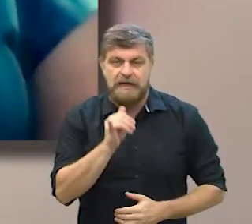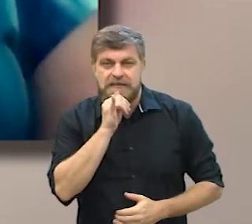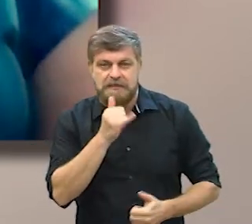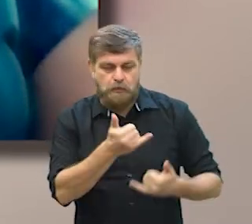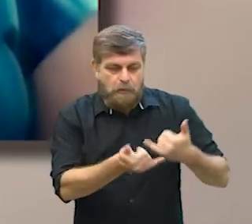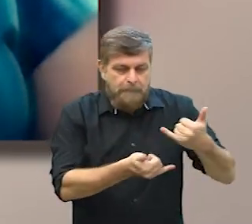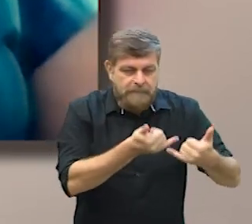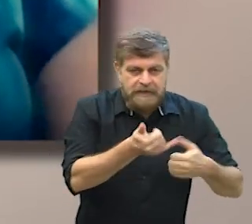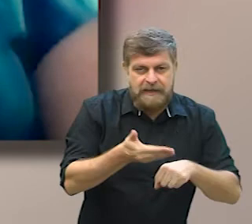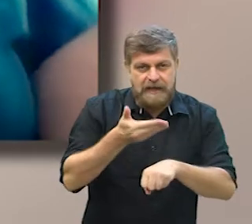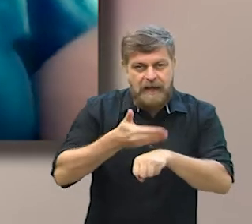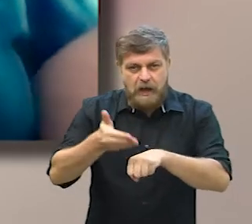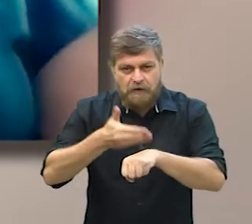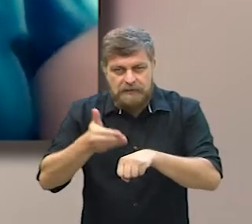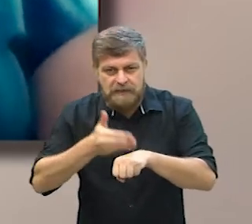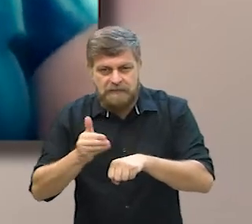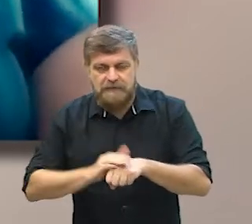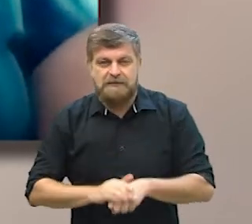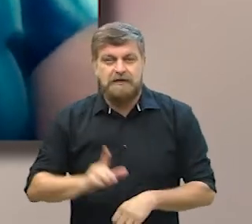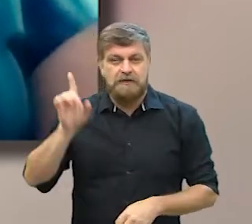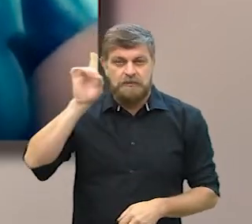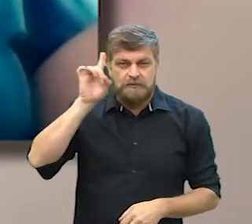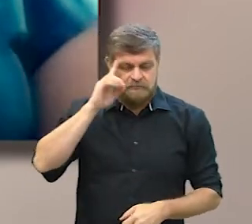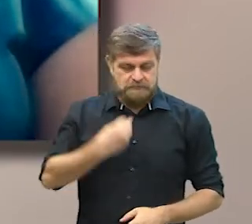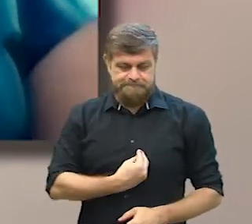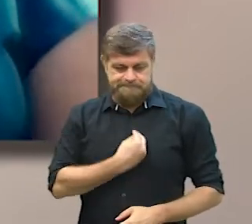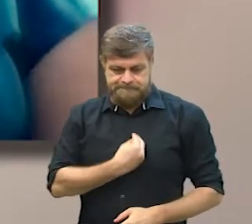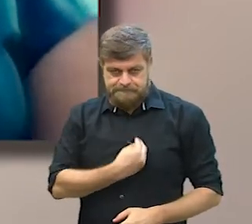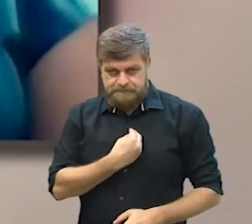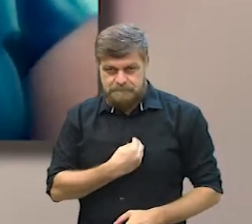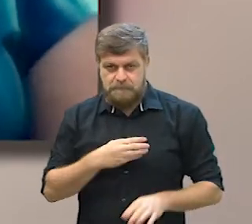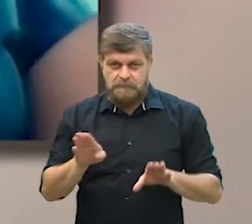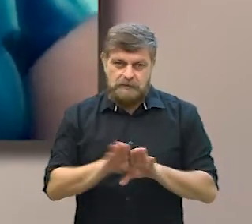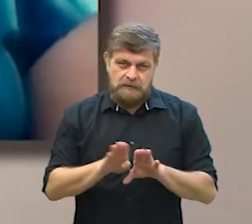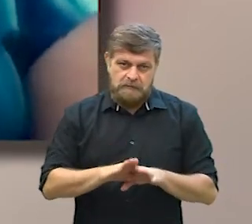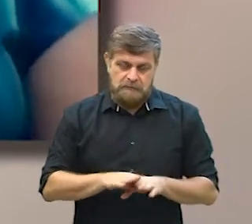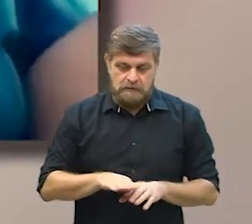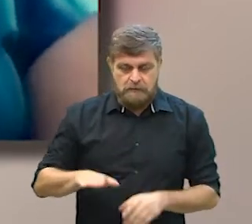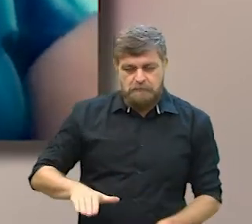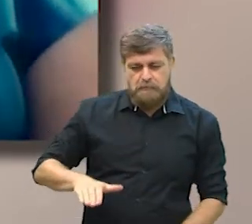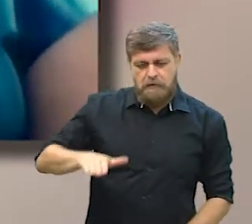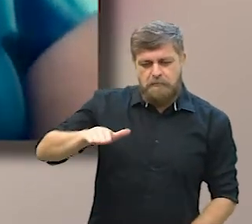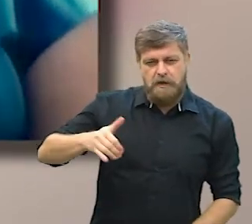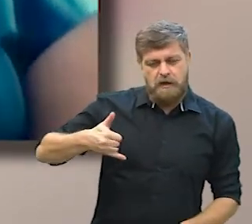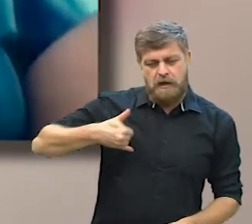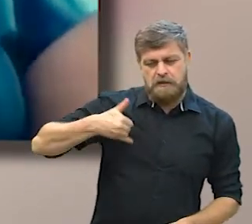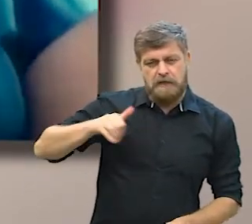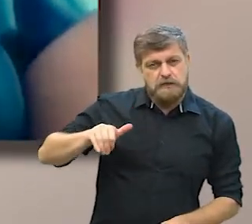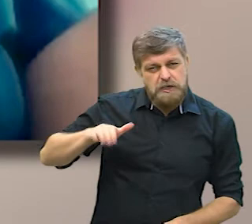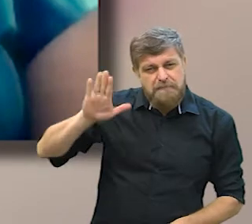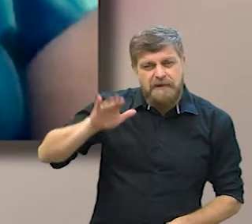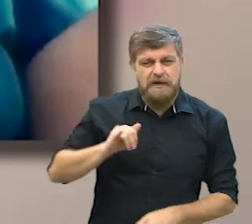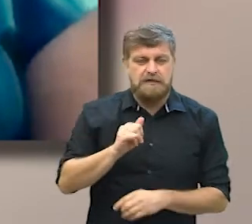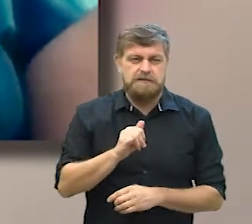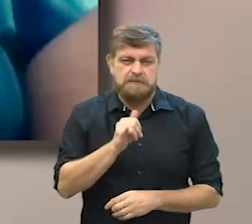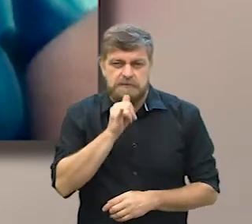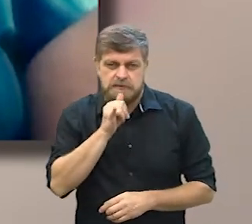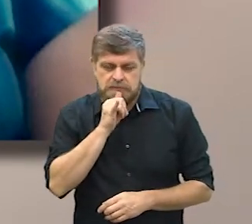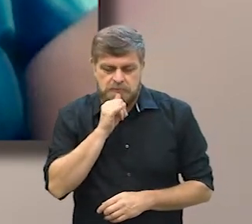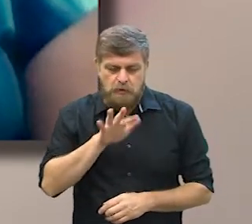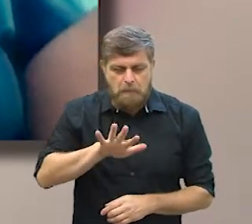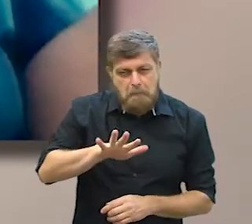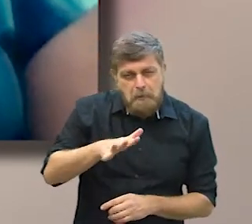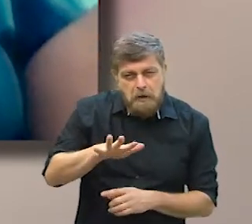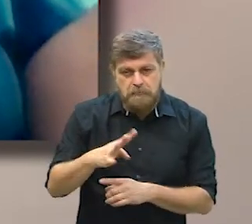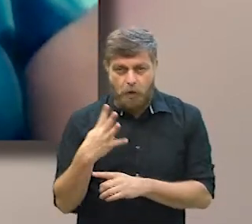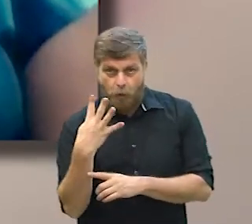que aí seja do brincar, de um treino de atividade da vida diária, e às vezes até se a criança é um pouquinho mais